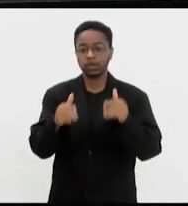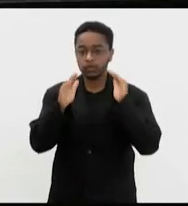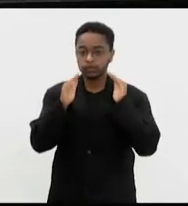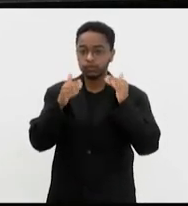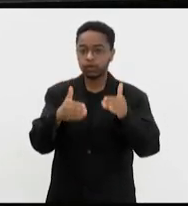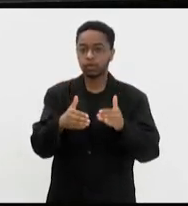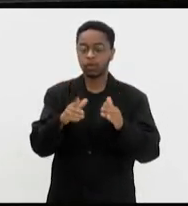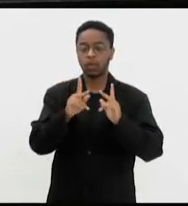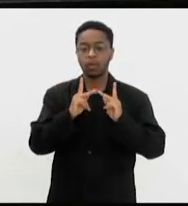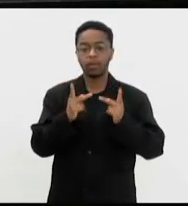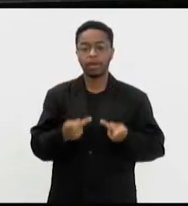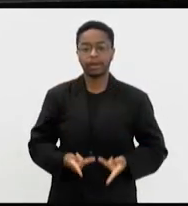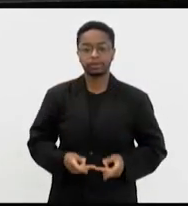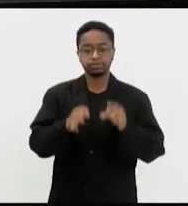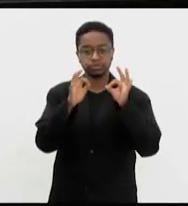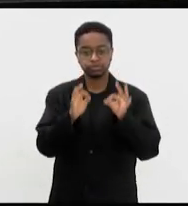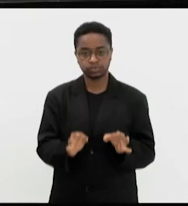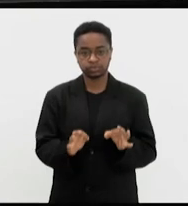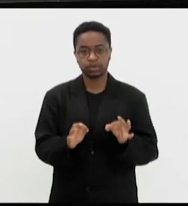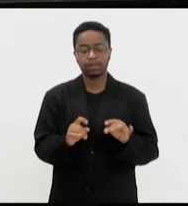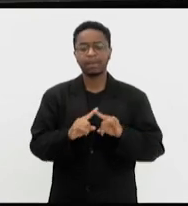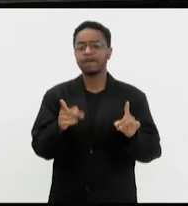Direitos o